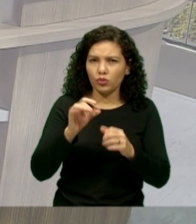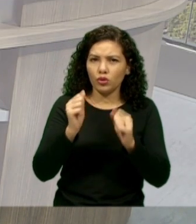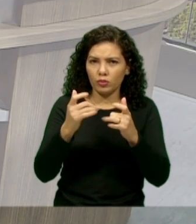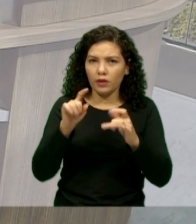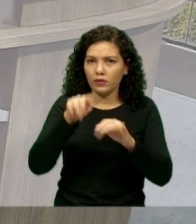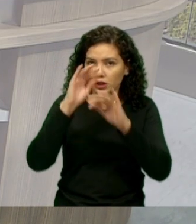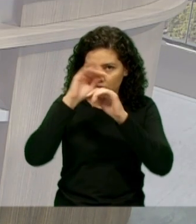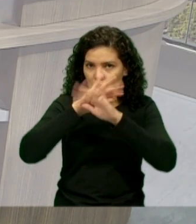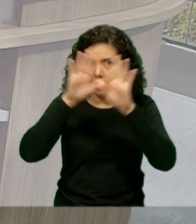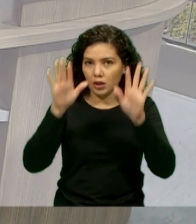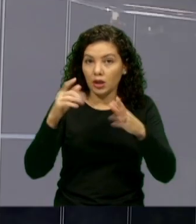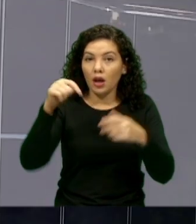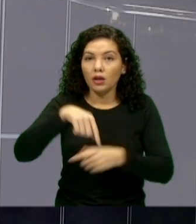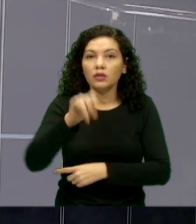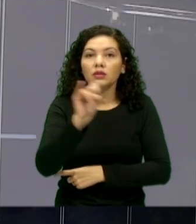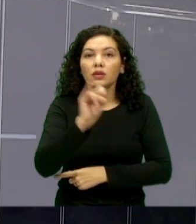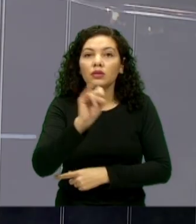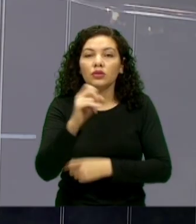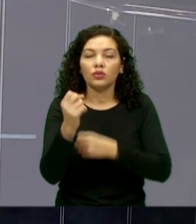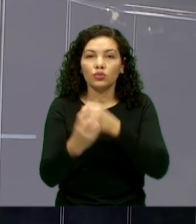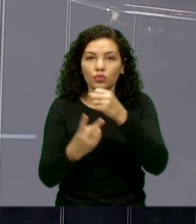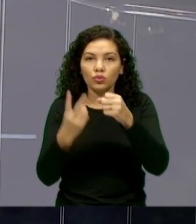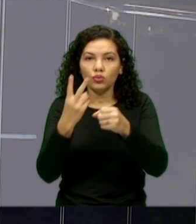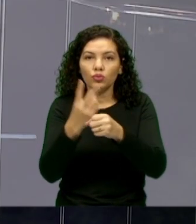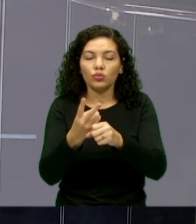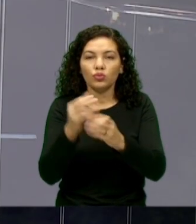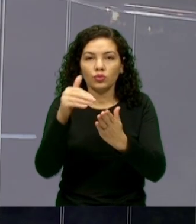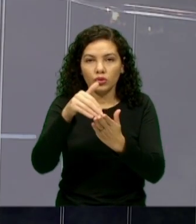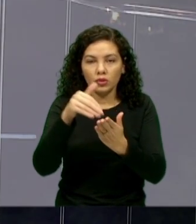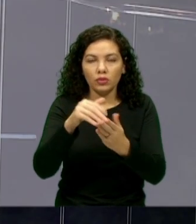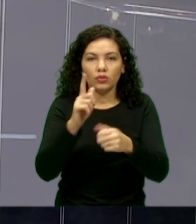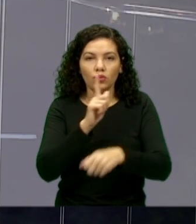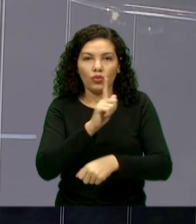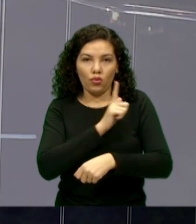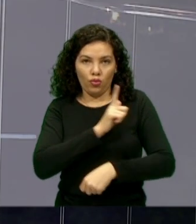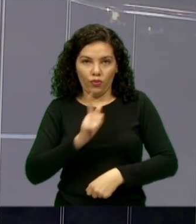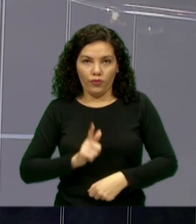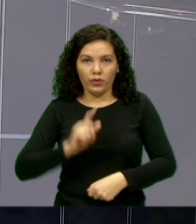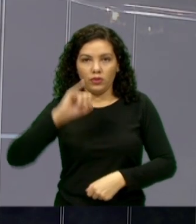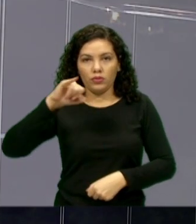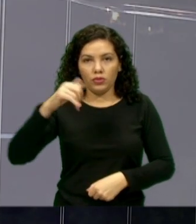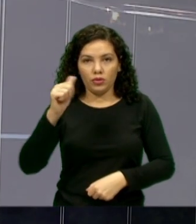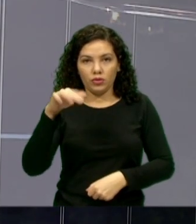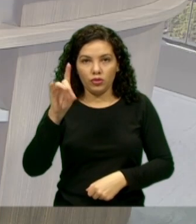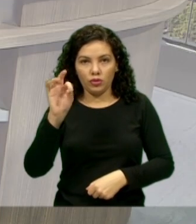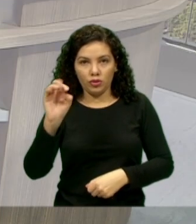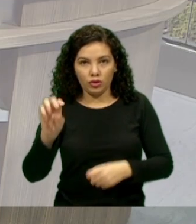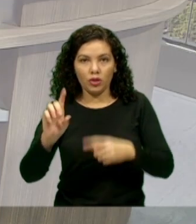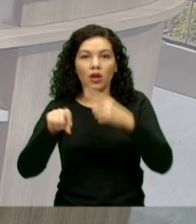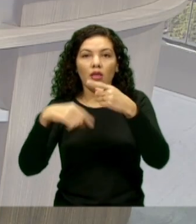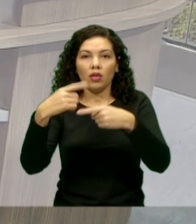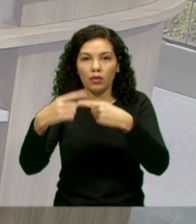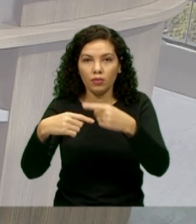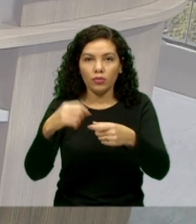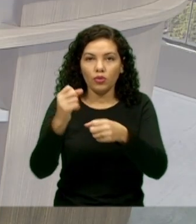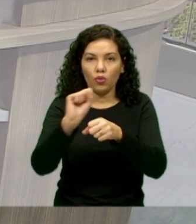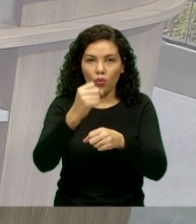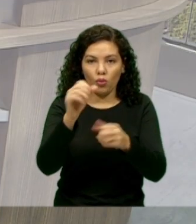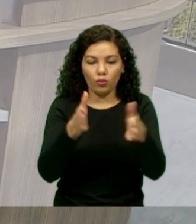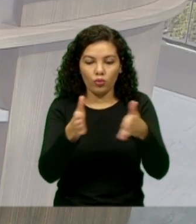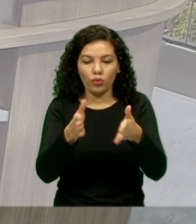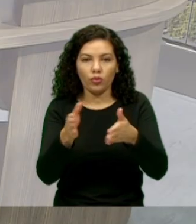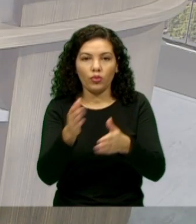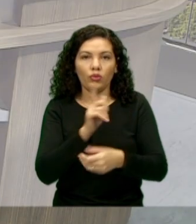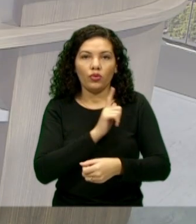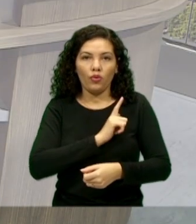casa entender, aqui em Itajaí, os 2 últimos anos do governo do Jandir Bellini, depois os 8 anos do governo do